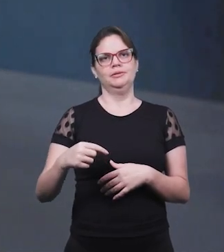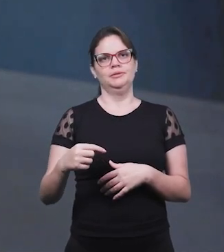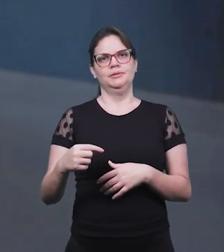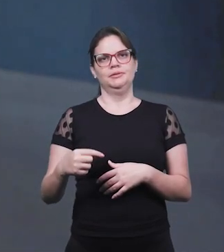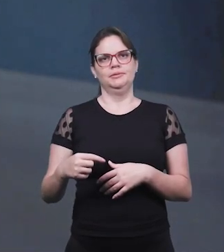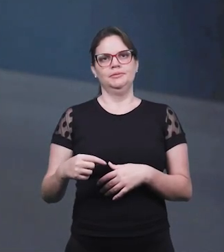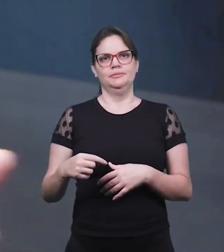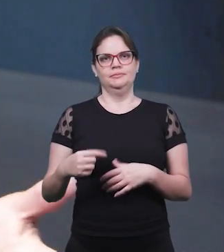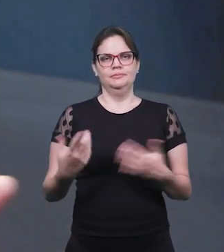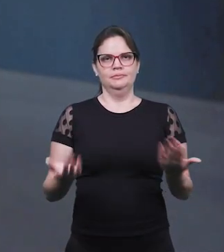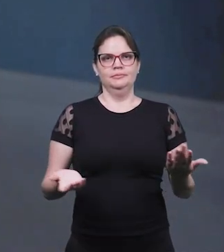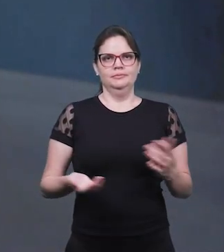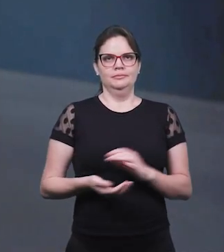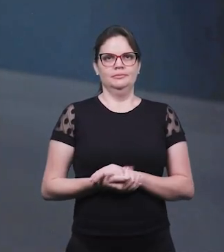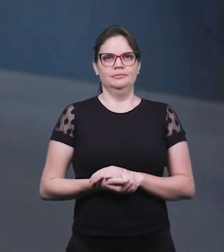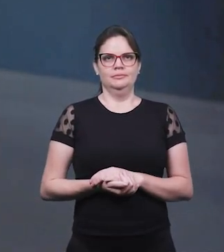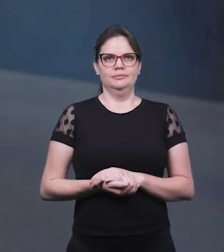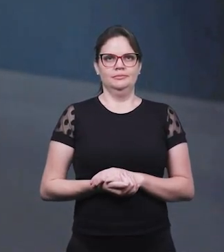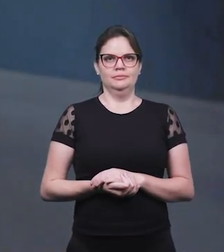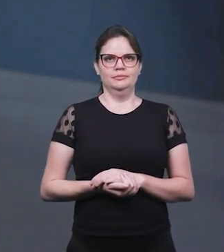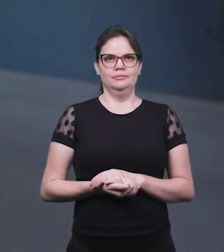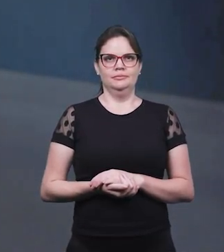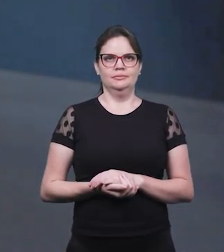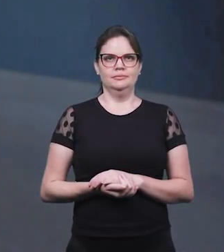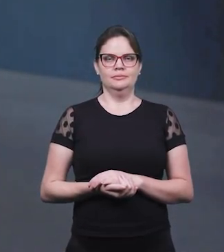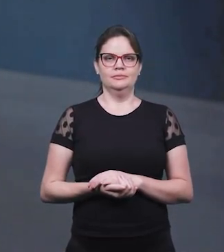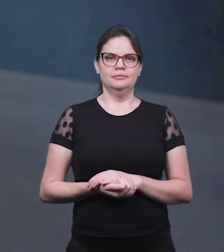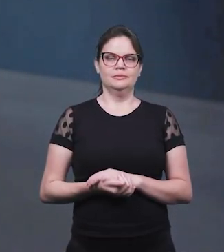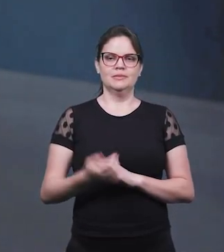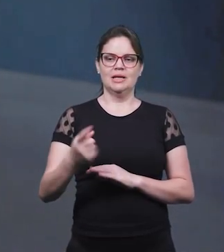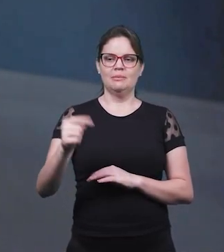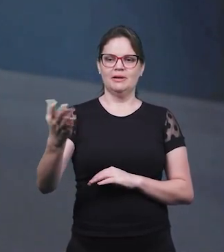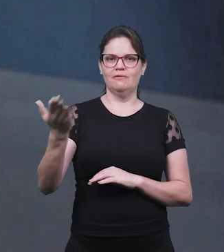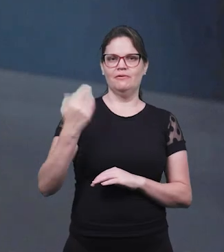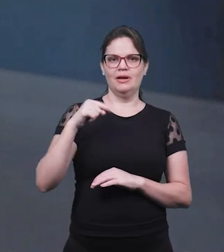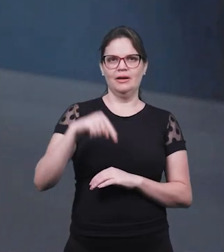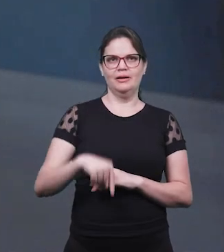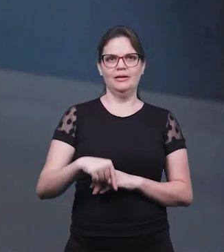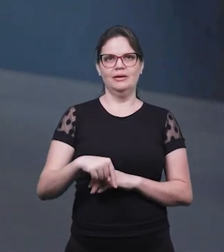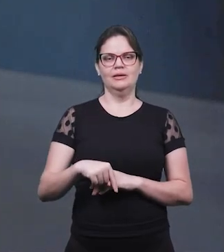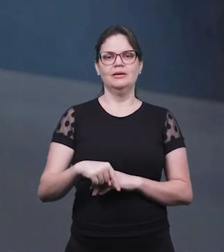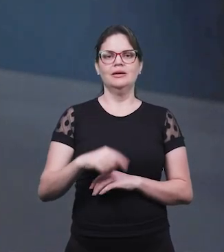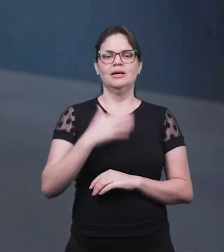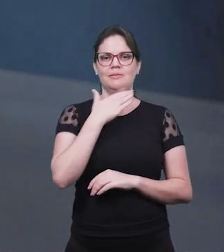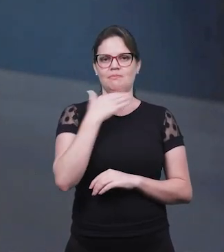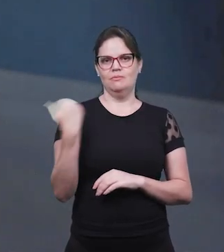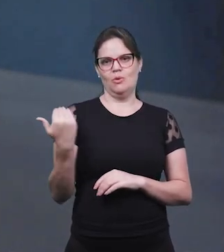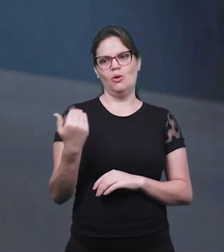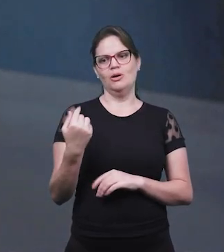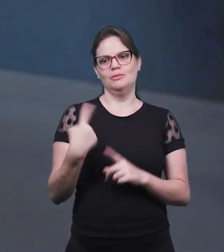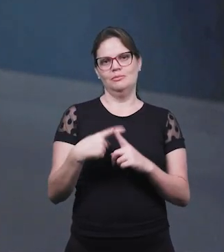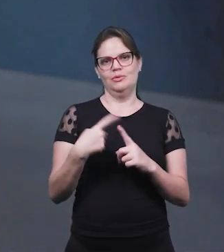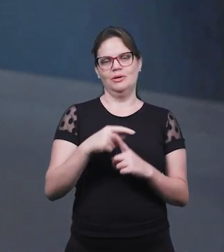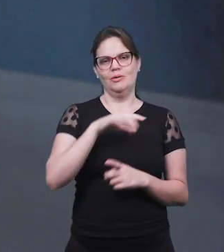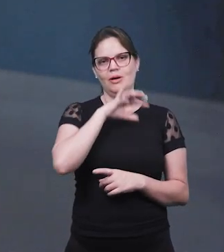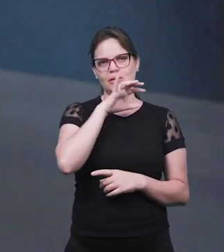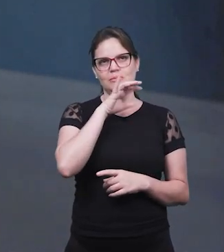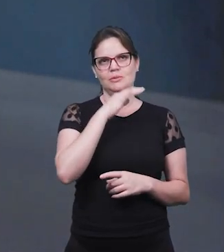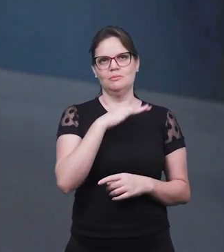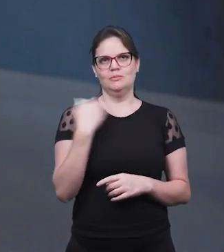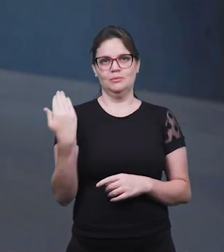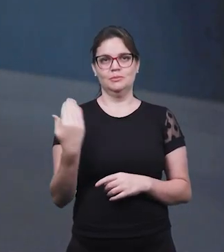né? Termina, porque a gente é passageiro e eles também são. Então, quando o animal passa, né, eu